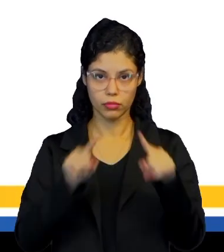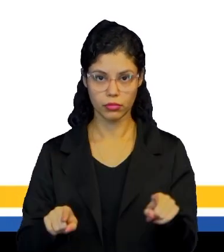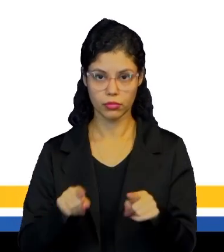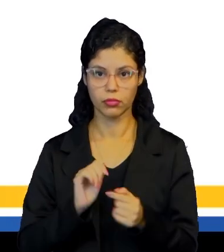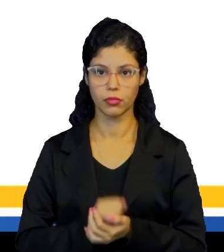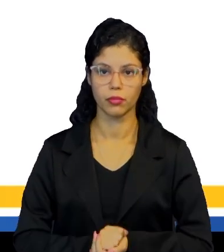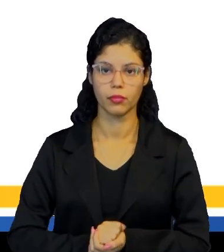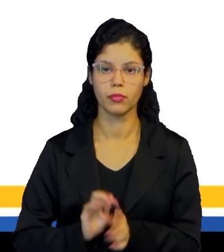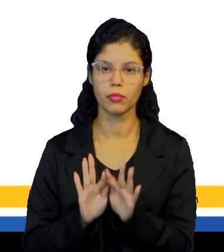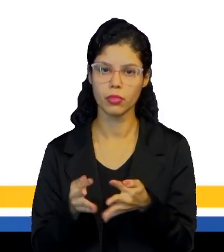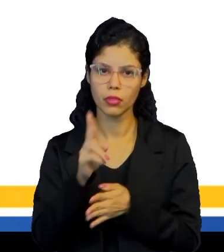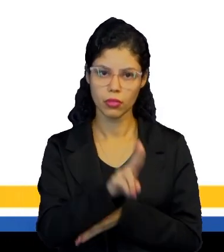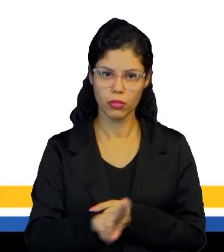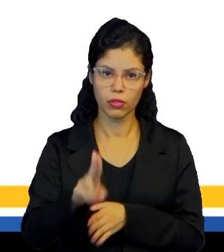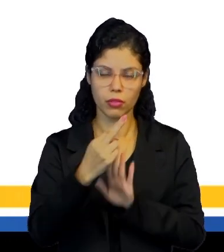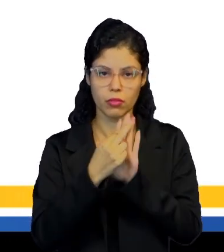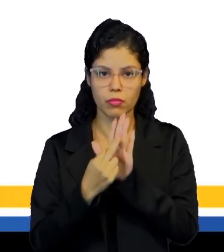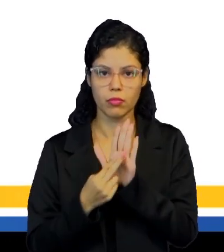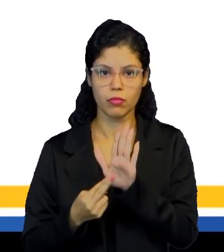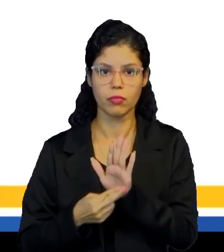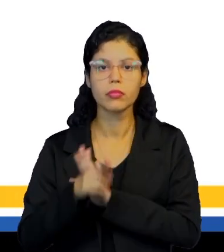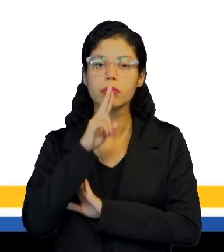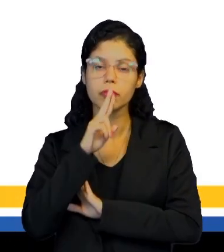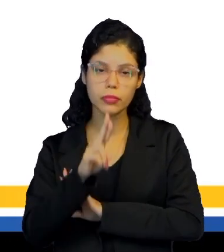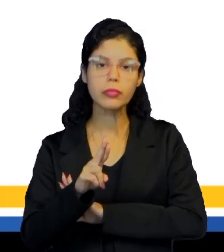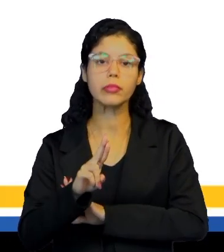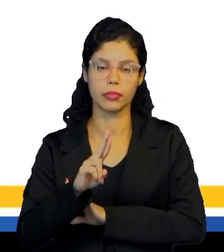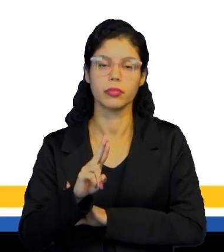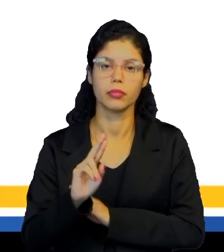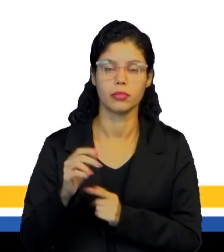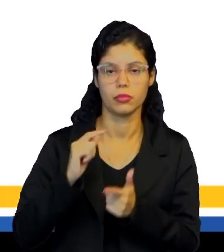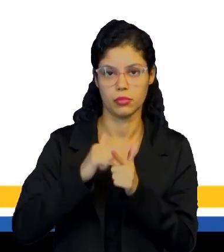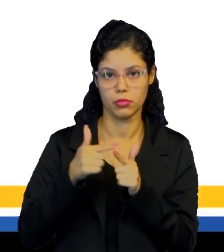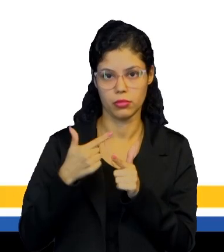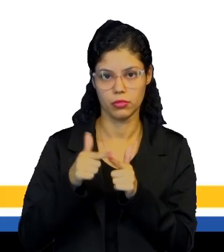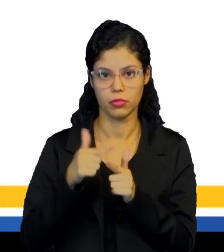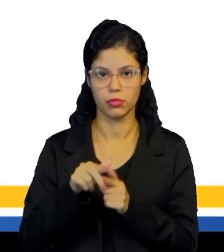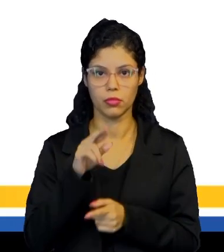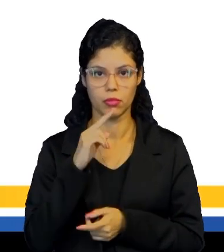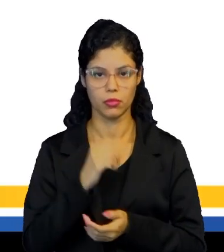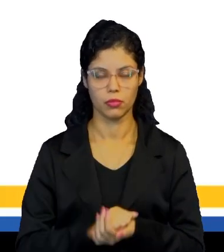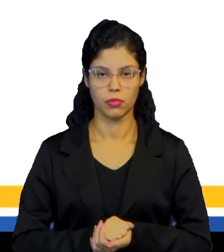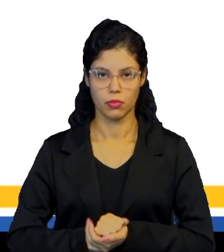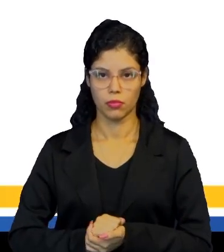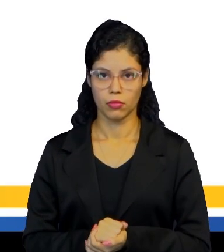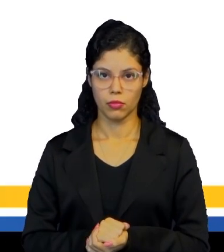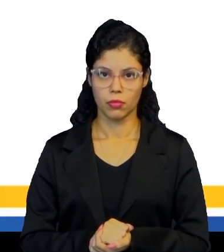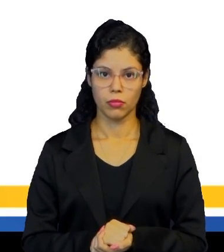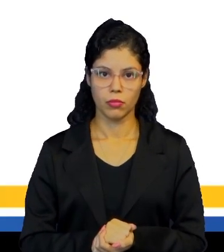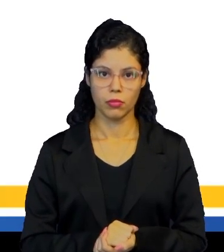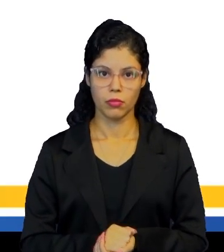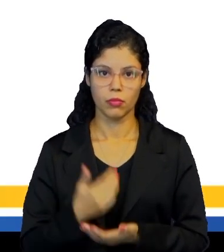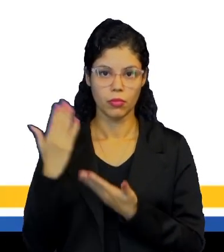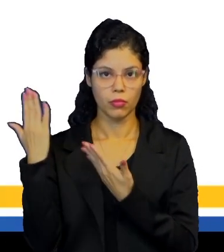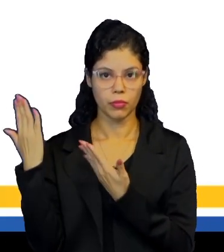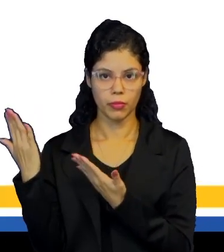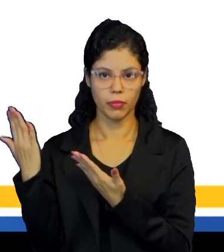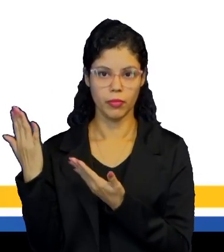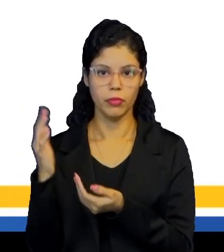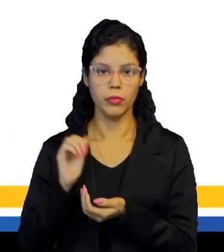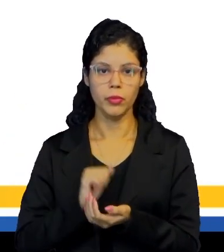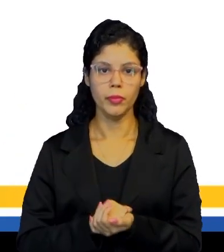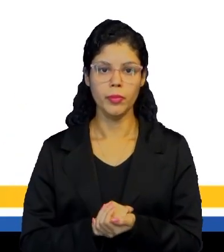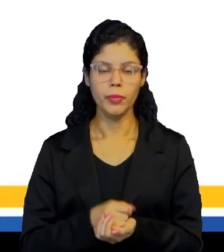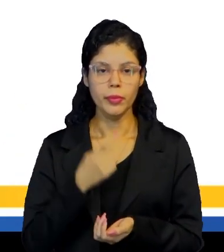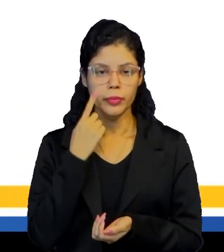simples utilizando essa regra Resolva o seguinte problema então vamos lá